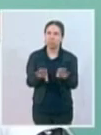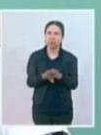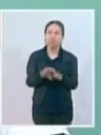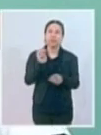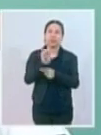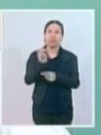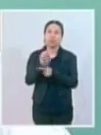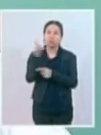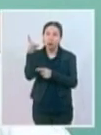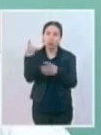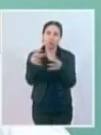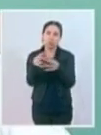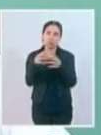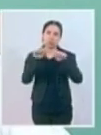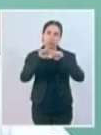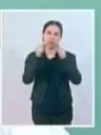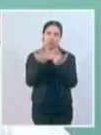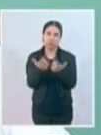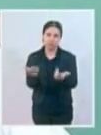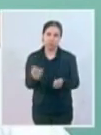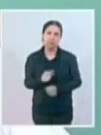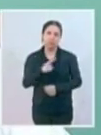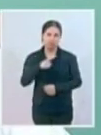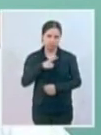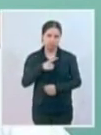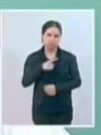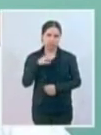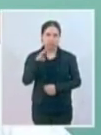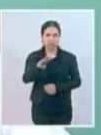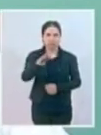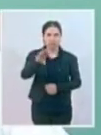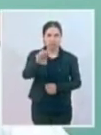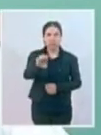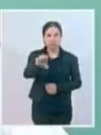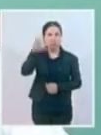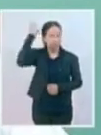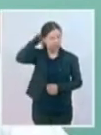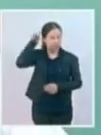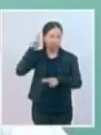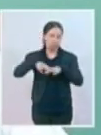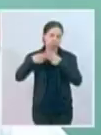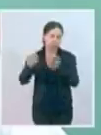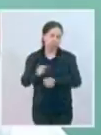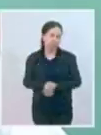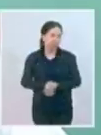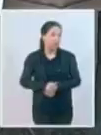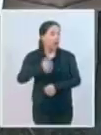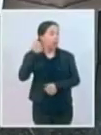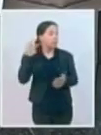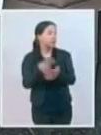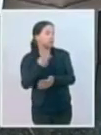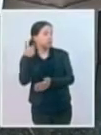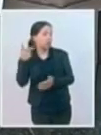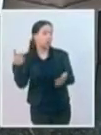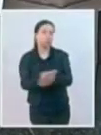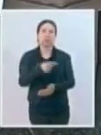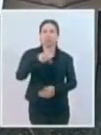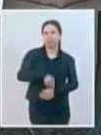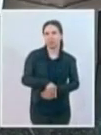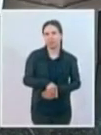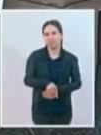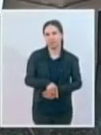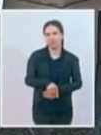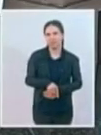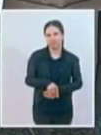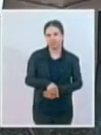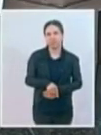Estadual. Né, da Assembleia de Minas, através do nosso deputado estadual. A primeira que era para acontecer lá, aconteceu aqui em Uberlândia. Exatamente, aconteceu aqui com uma adesão